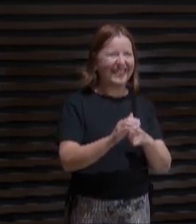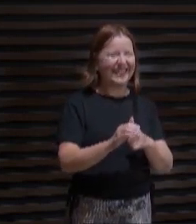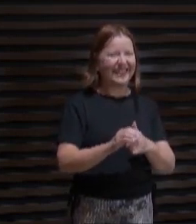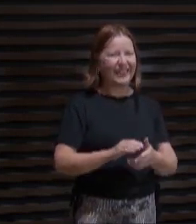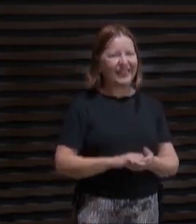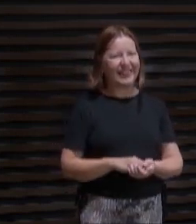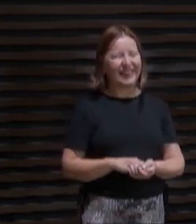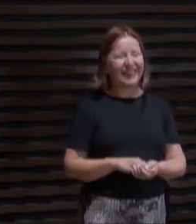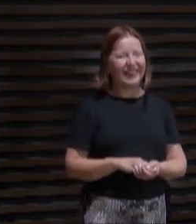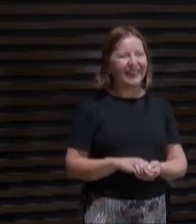Gente,